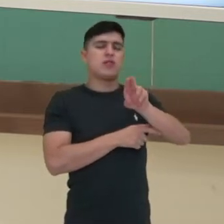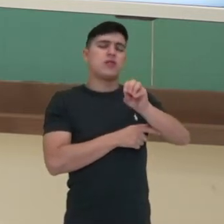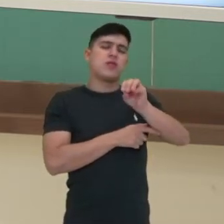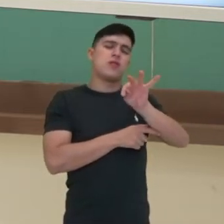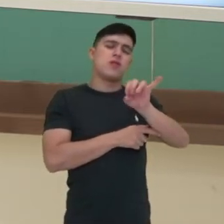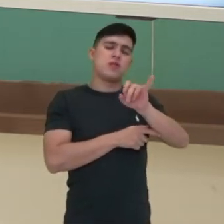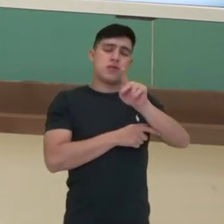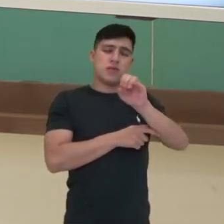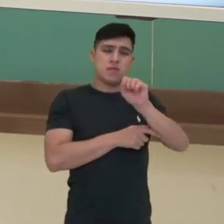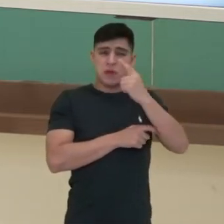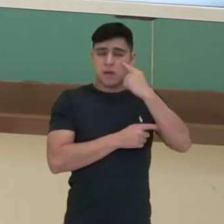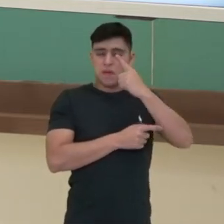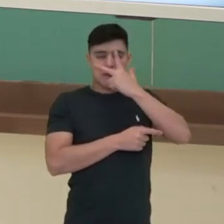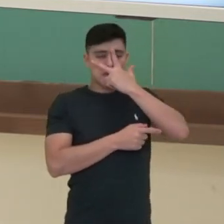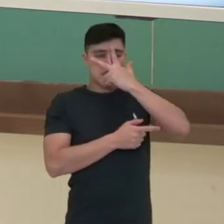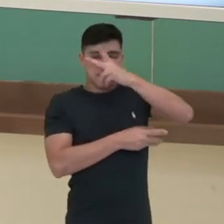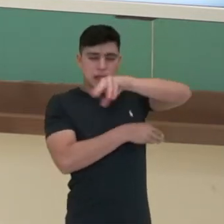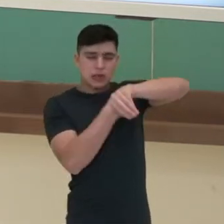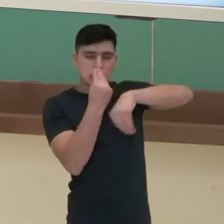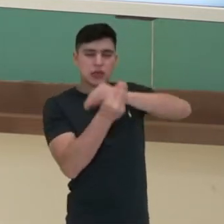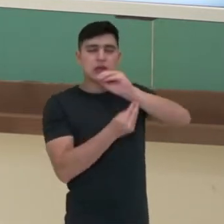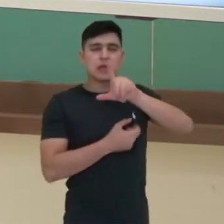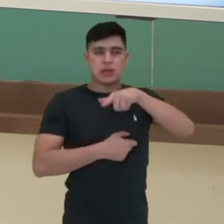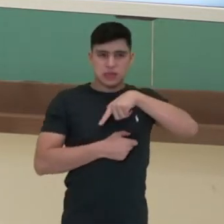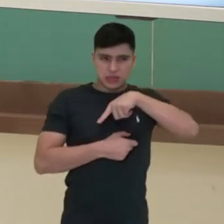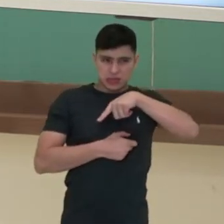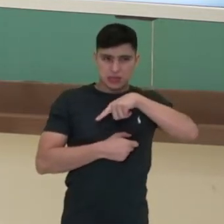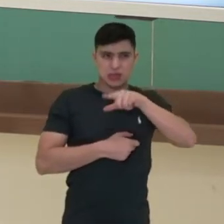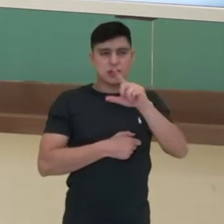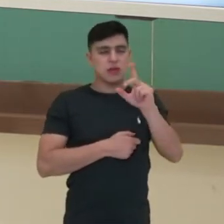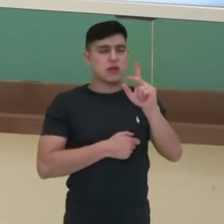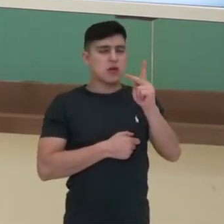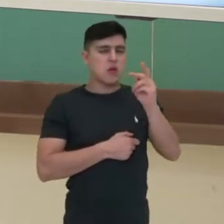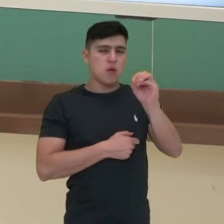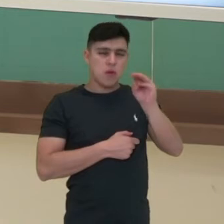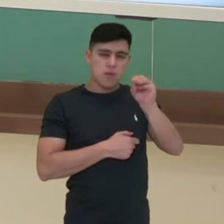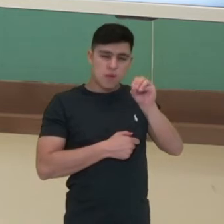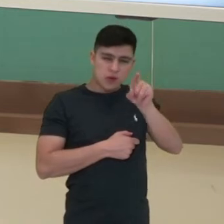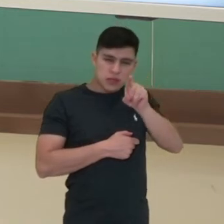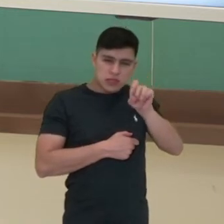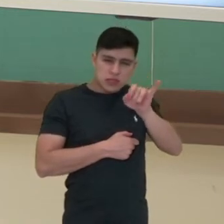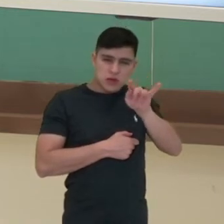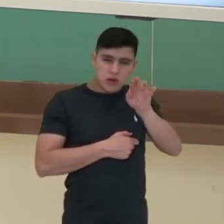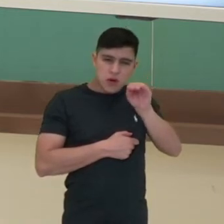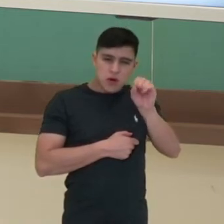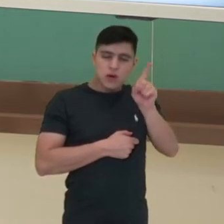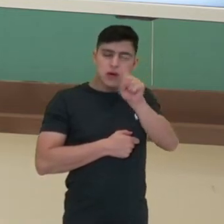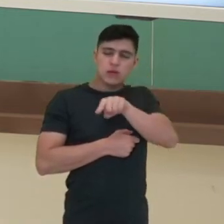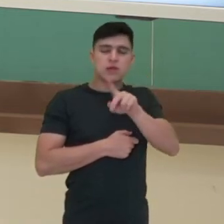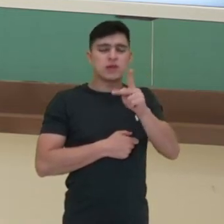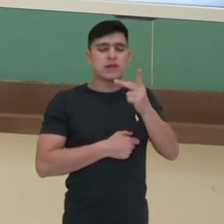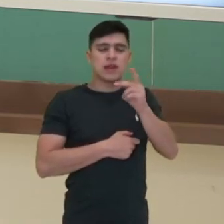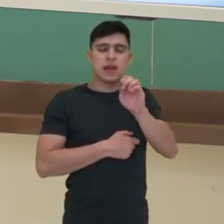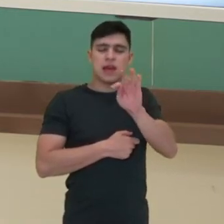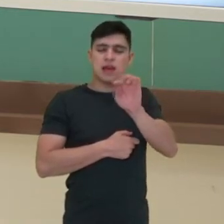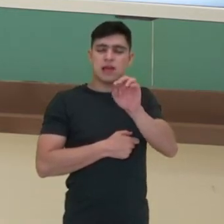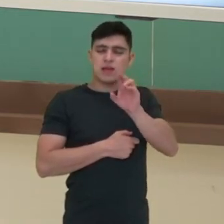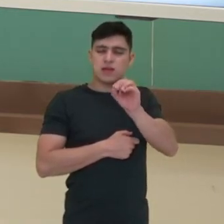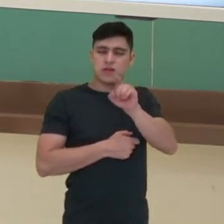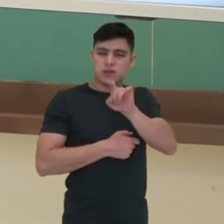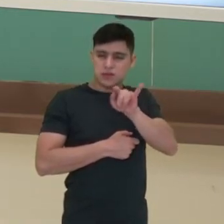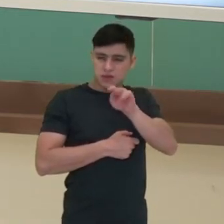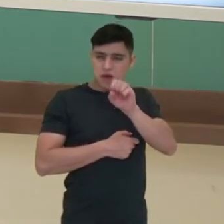você pode perceber que tem uma mistura ali entre homozigotos, heterozigotos e tudo mais para as duas características. Beleza,